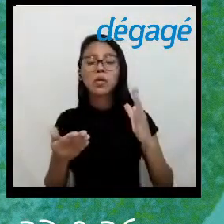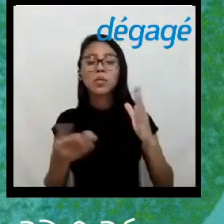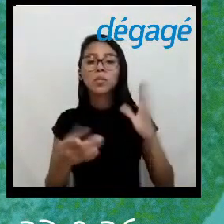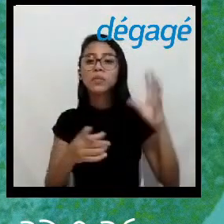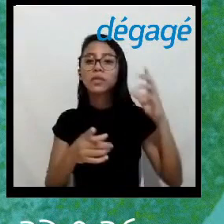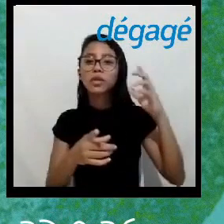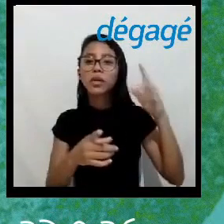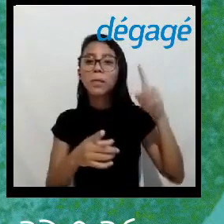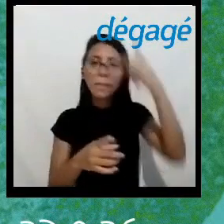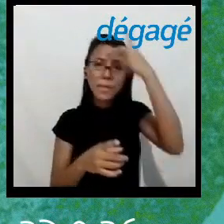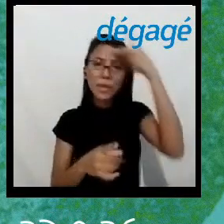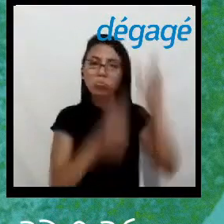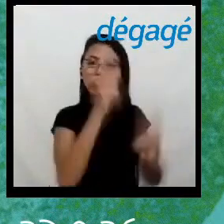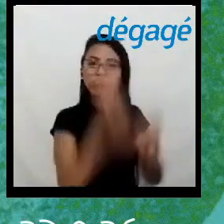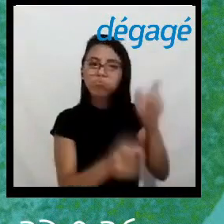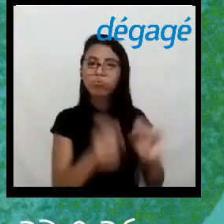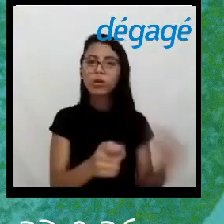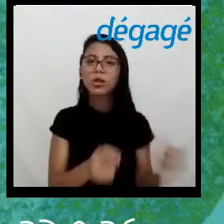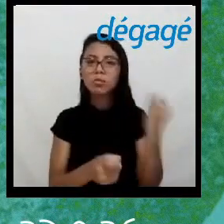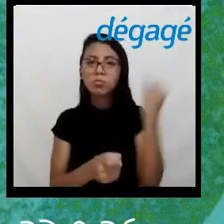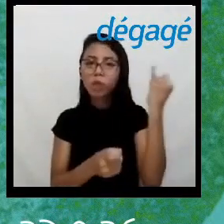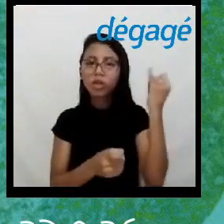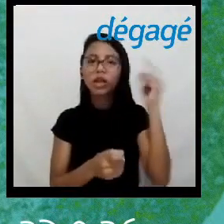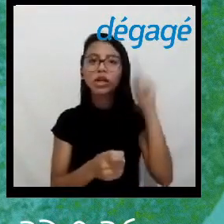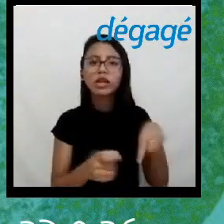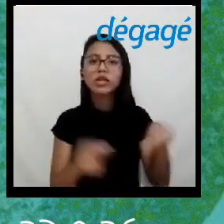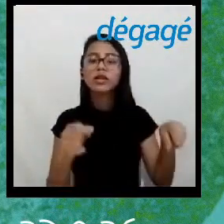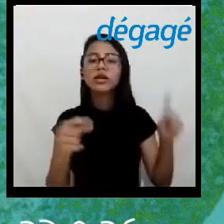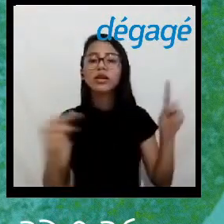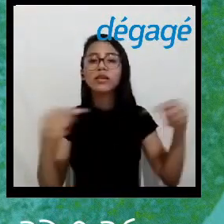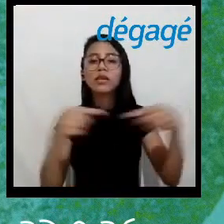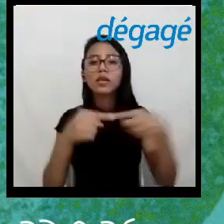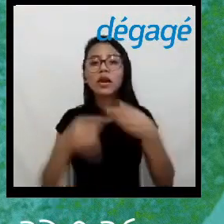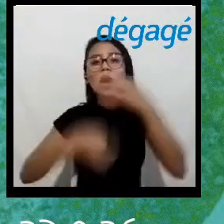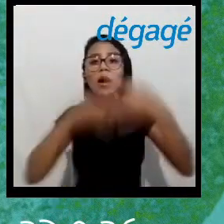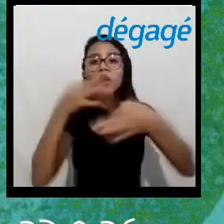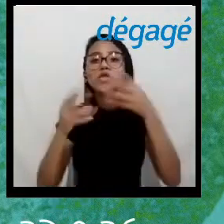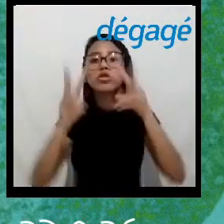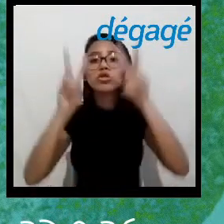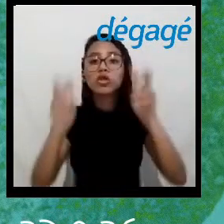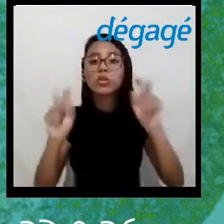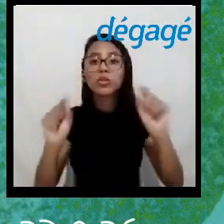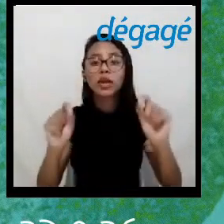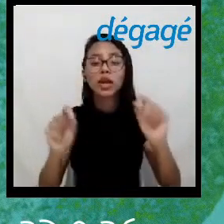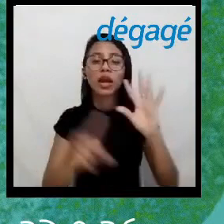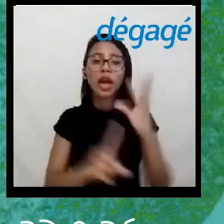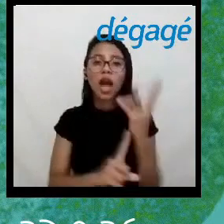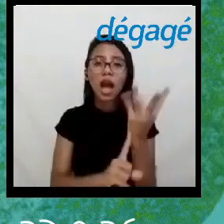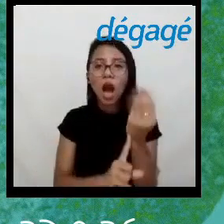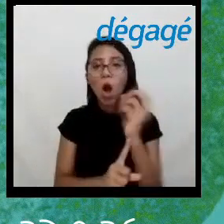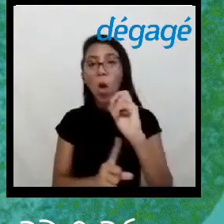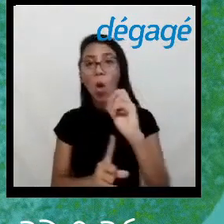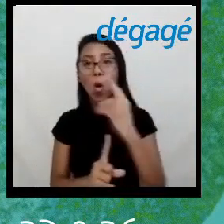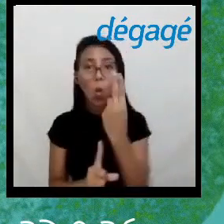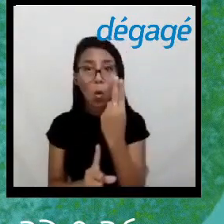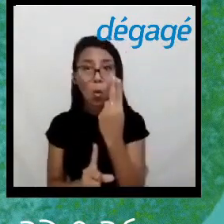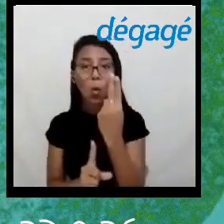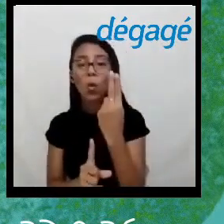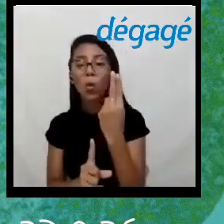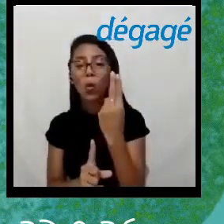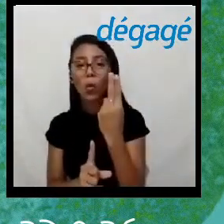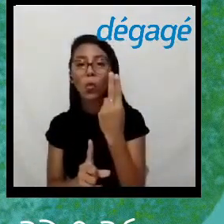cotidianamente tratam do encontro entre artes e autismos, seja no seu trabalho, de forma lúdica ou em